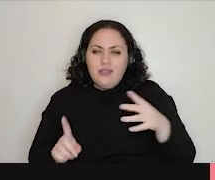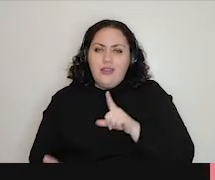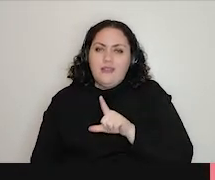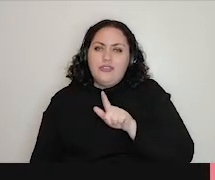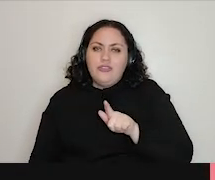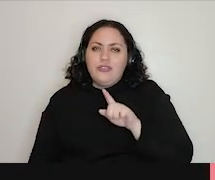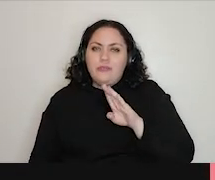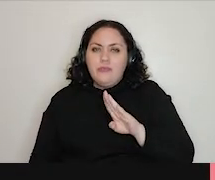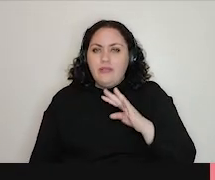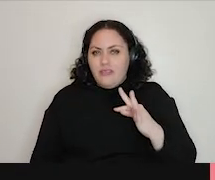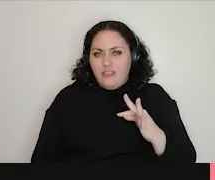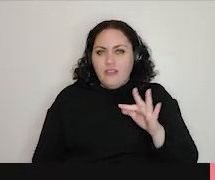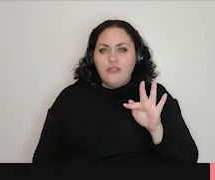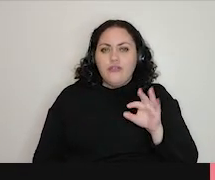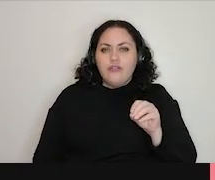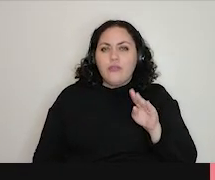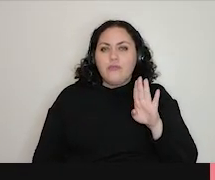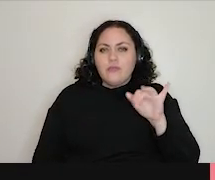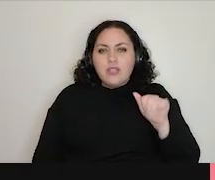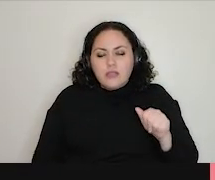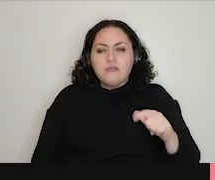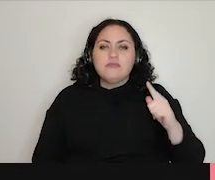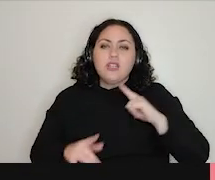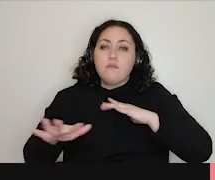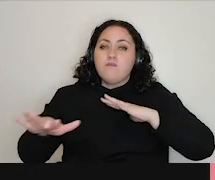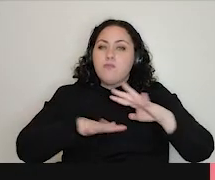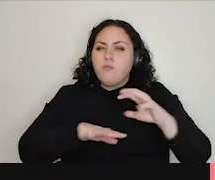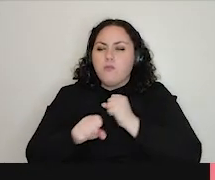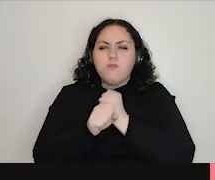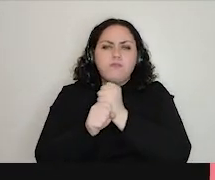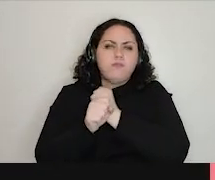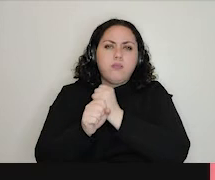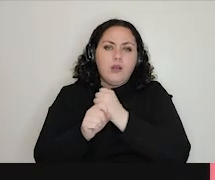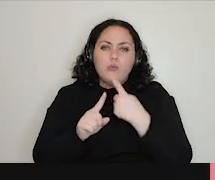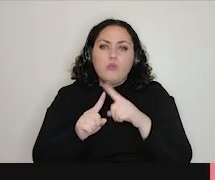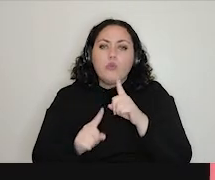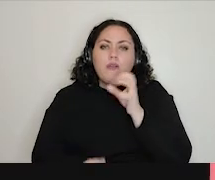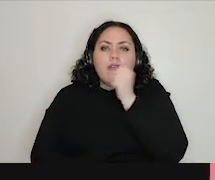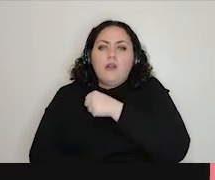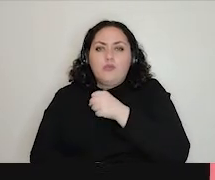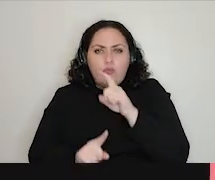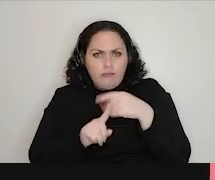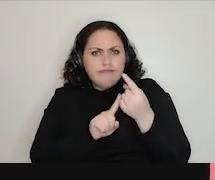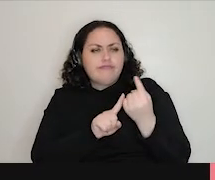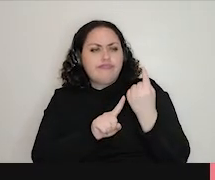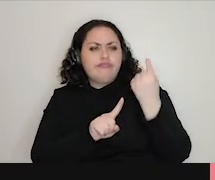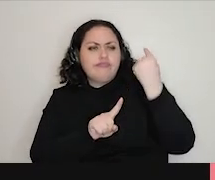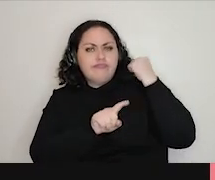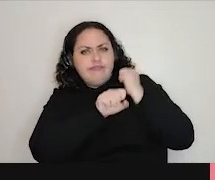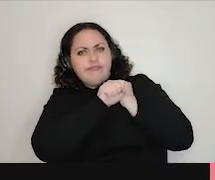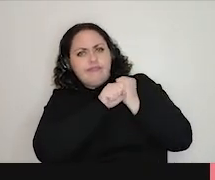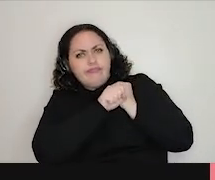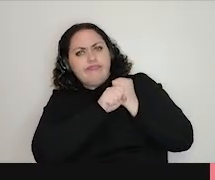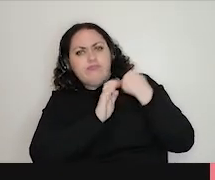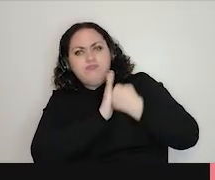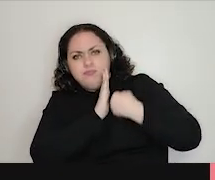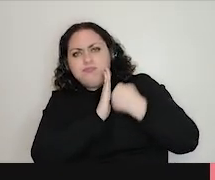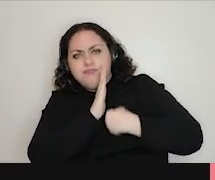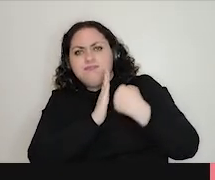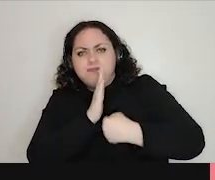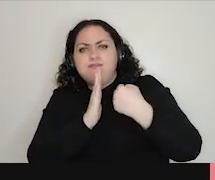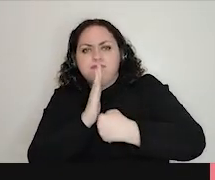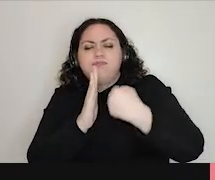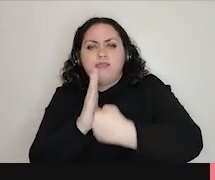mobilizaram por muitos anos, né, porque não foi de ontem, foi uma conquista que vem de lutas